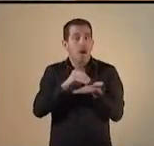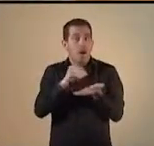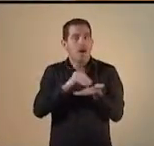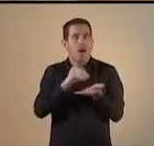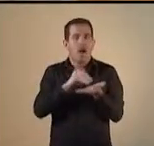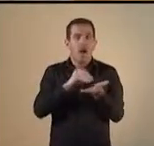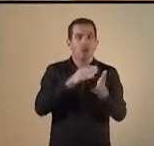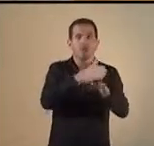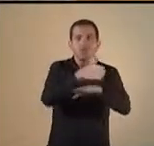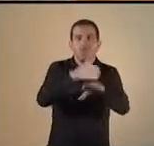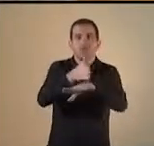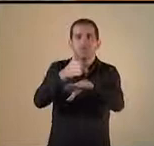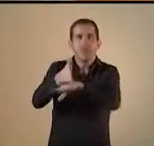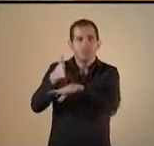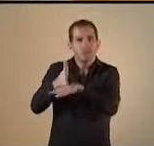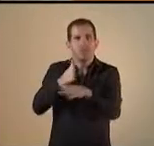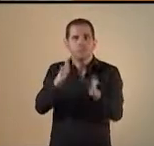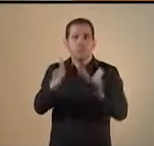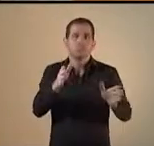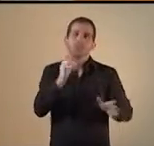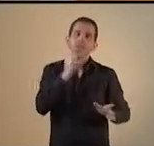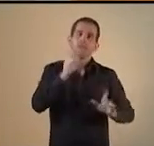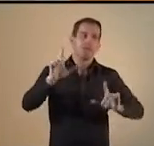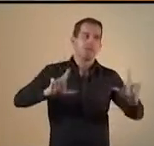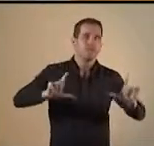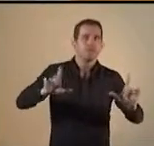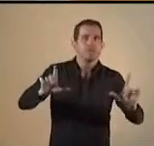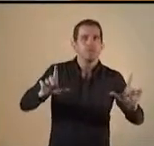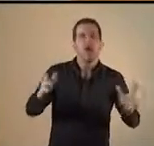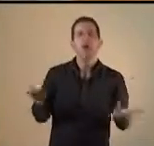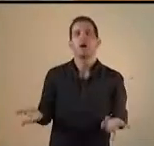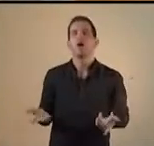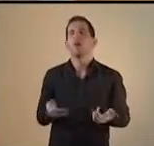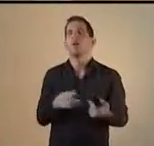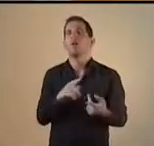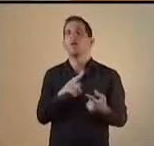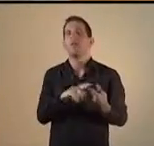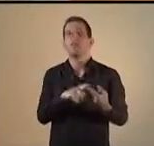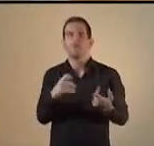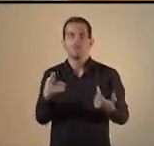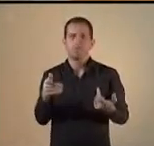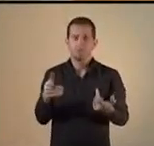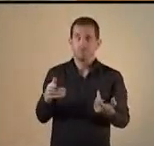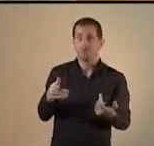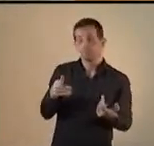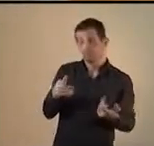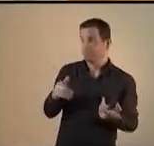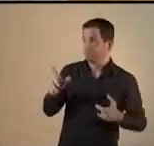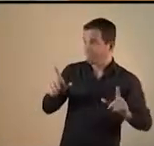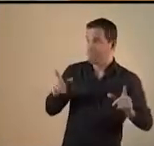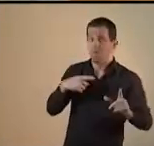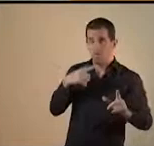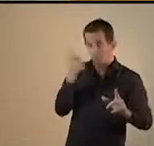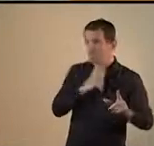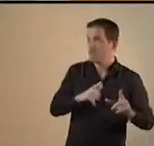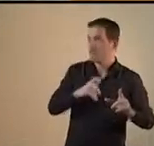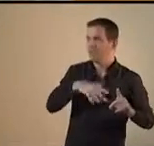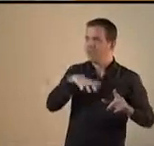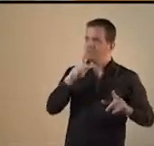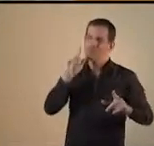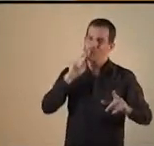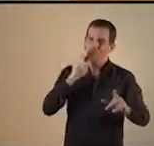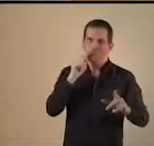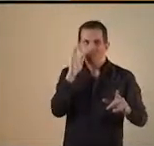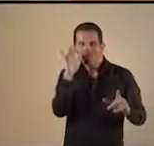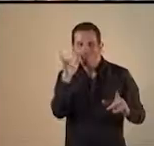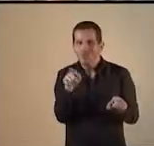têm, infelizmente ainda nós não temos uma acessibilidade, né, na televisão, né, como